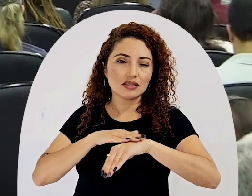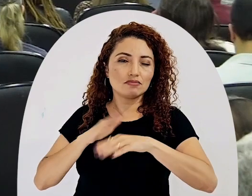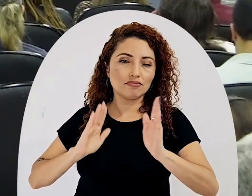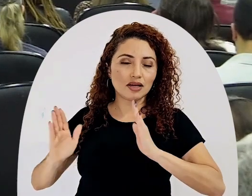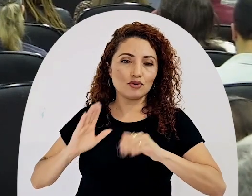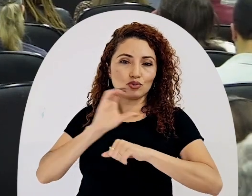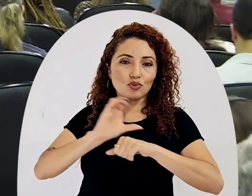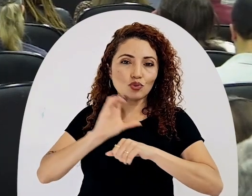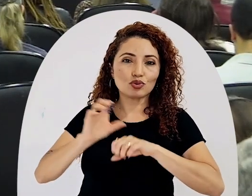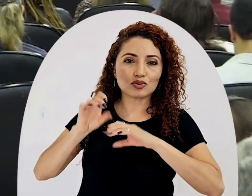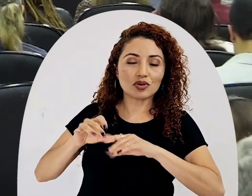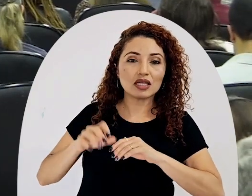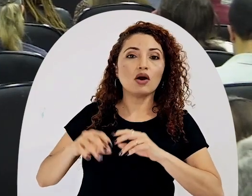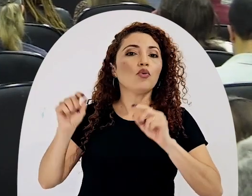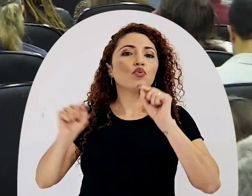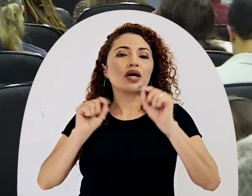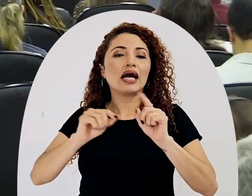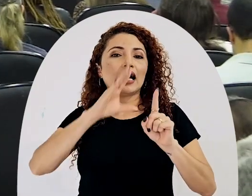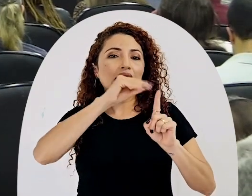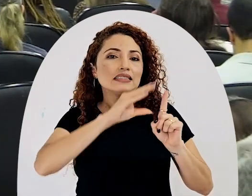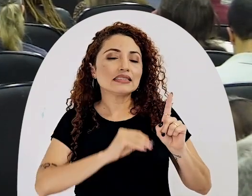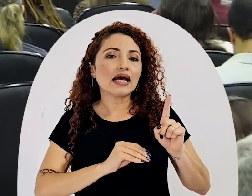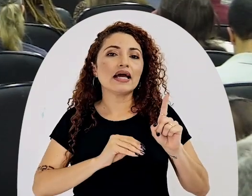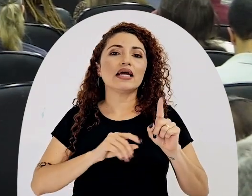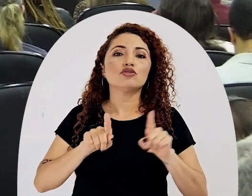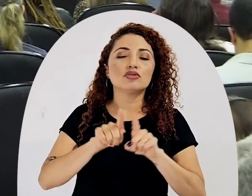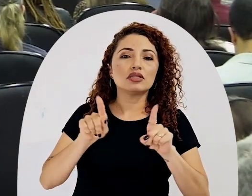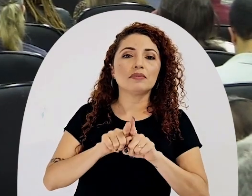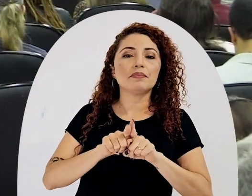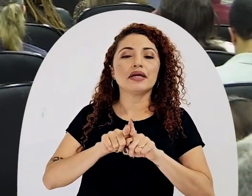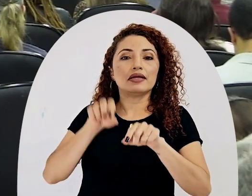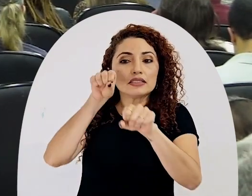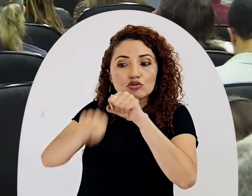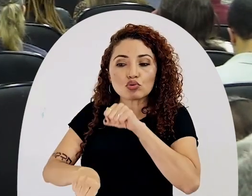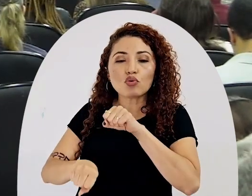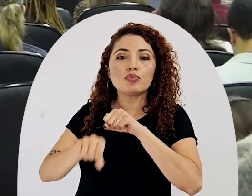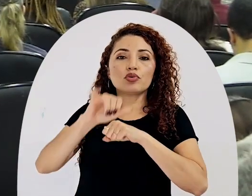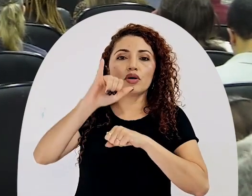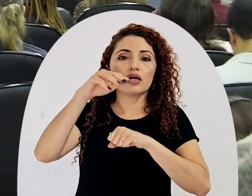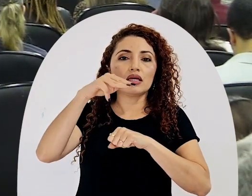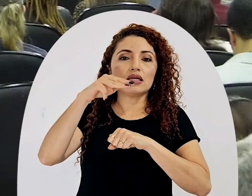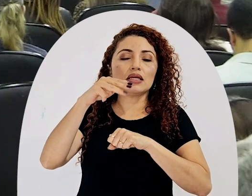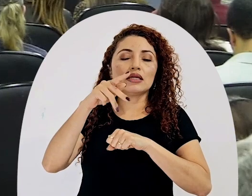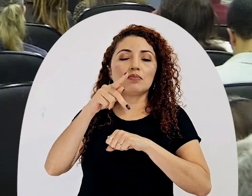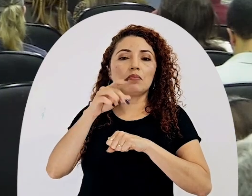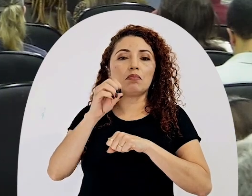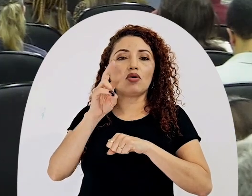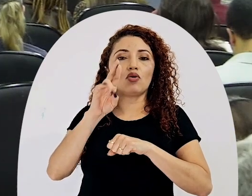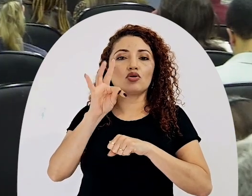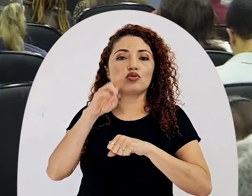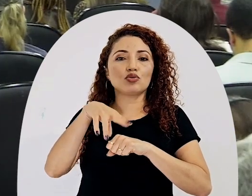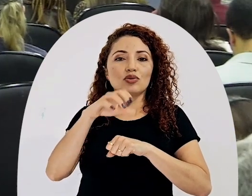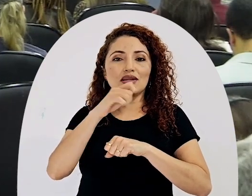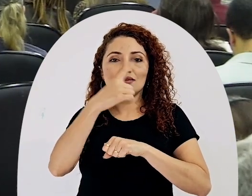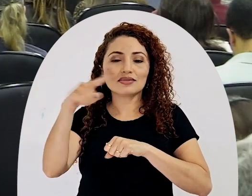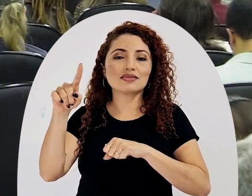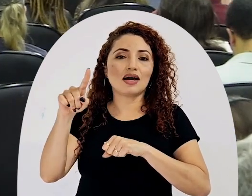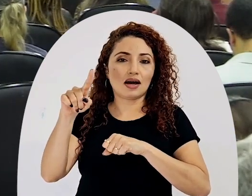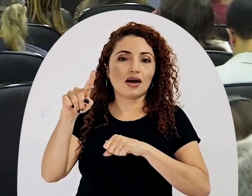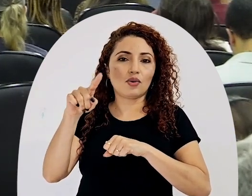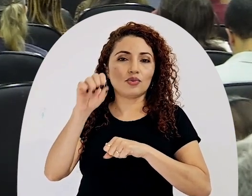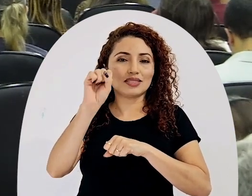sobre a diferença, né, de assédio, de importunação sexual, de estupro? Quem está lembrado? Só levanta a mão assim para